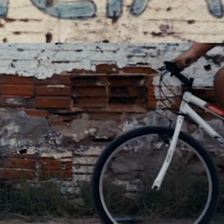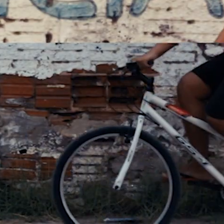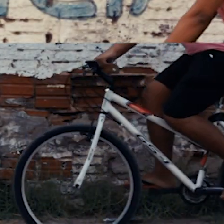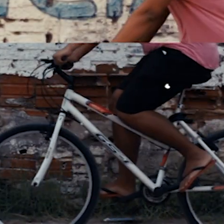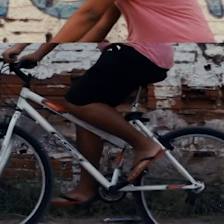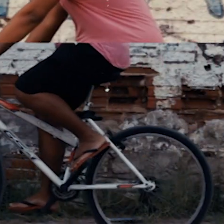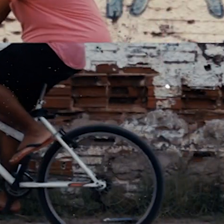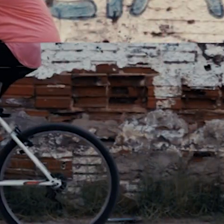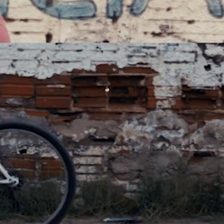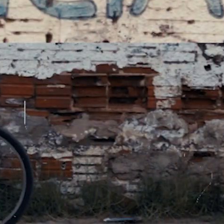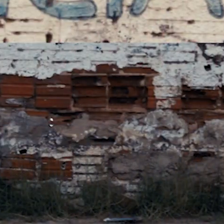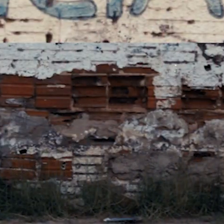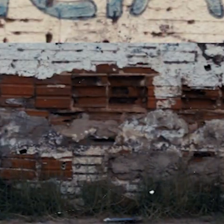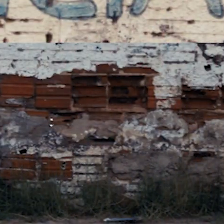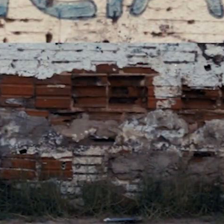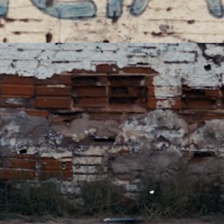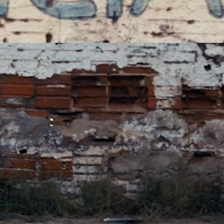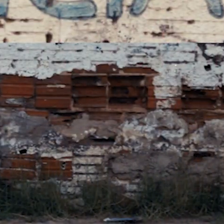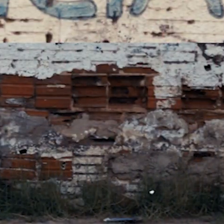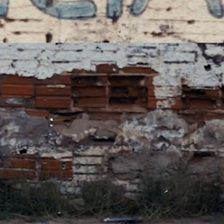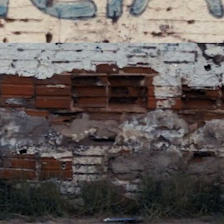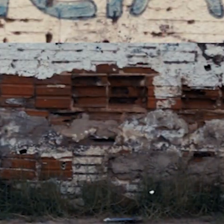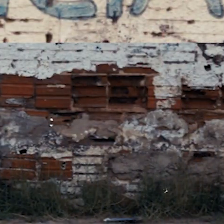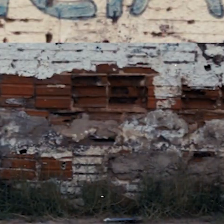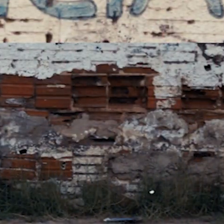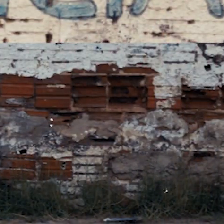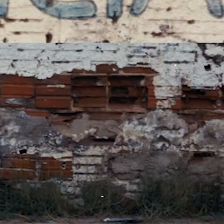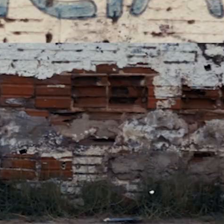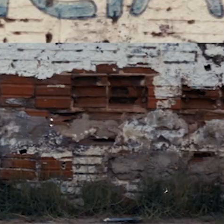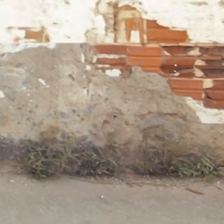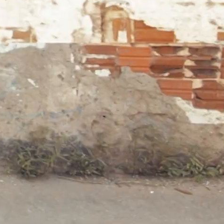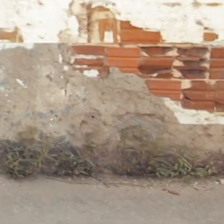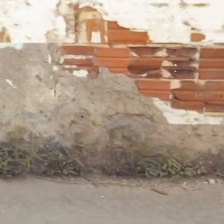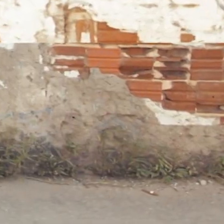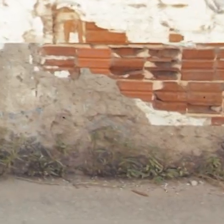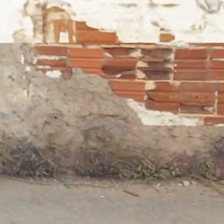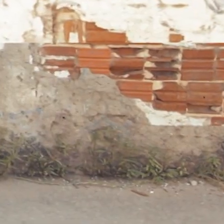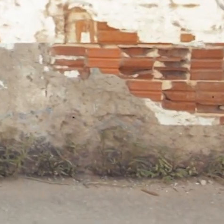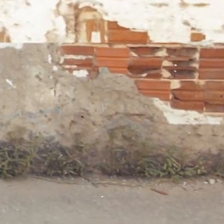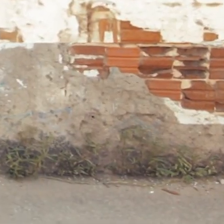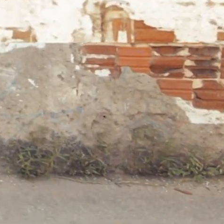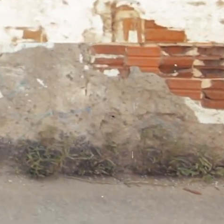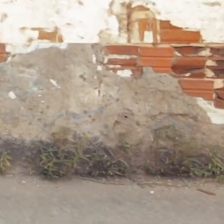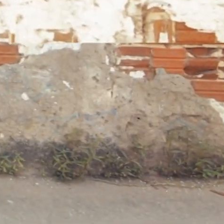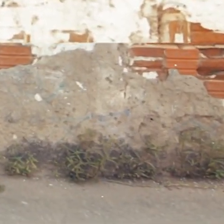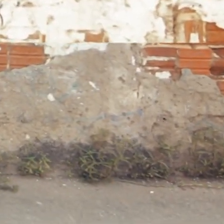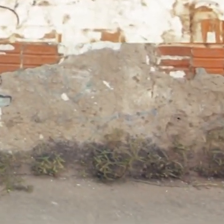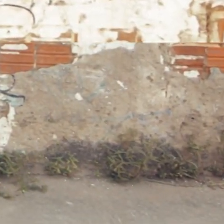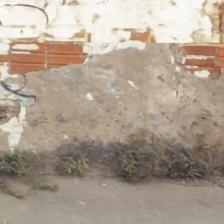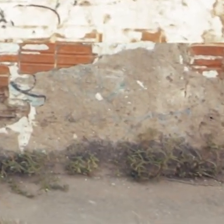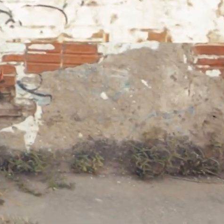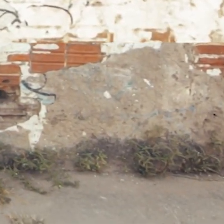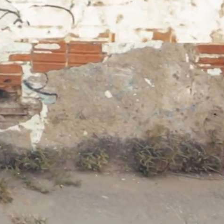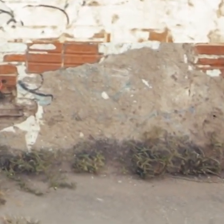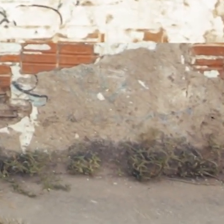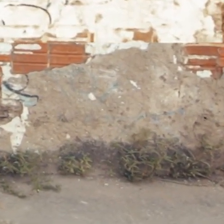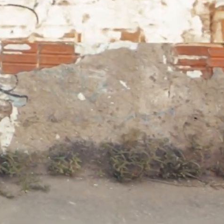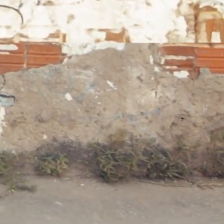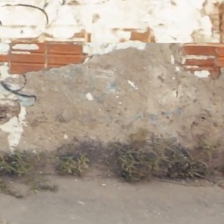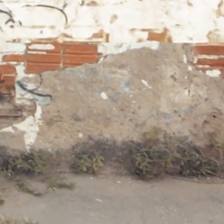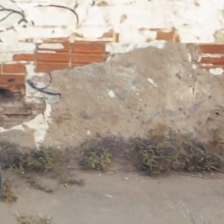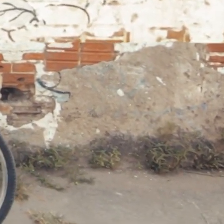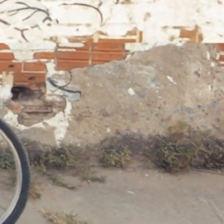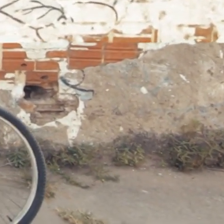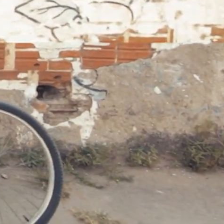arte. No outro, resistência. Henrique passa de bicicleta e máscara cirúrgica em frente ao muro. Pare e encosta a bicicleta em um muro com pintura